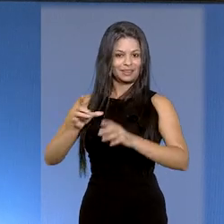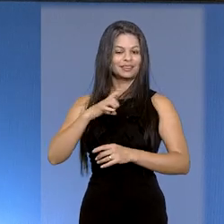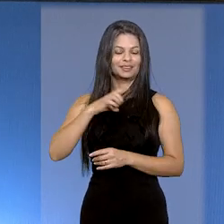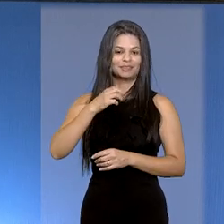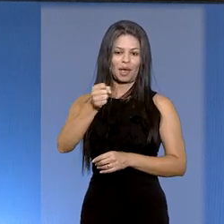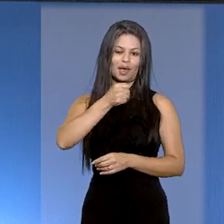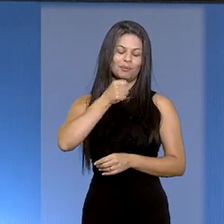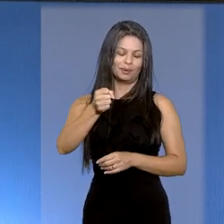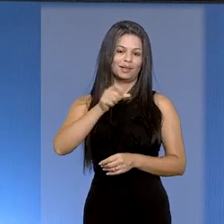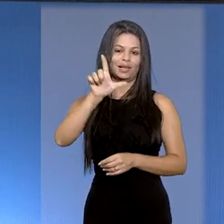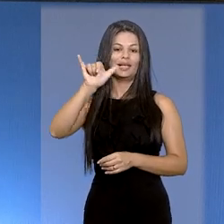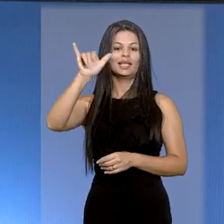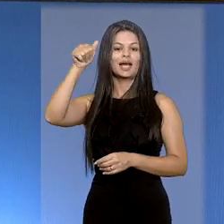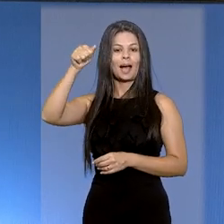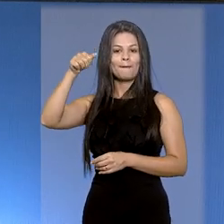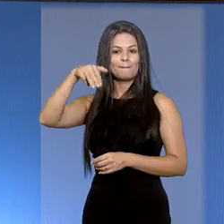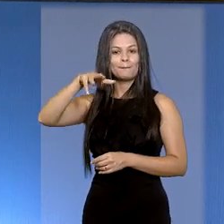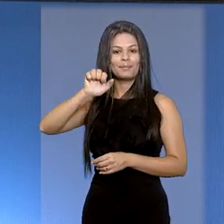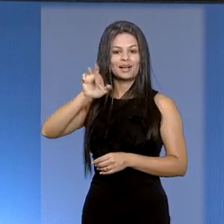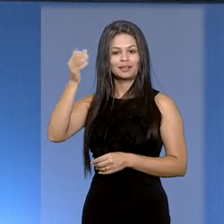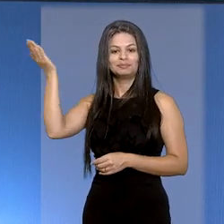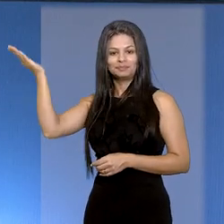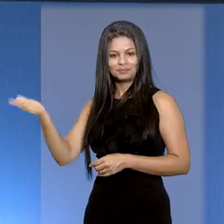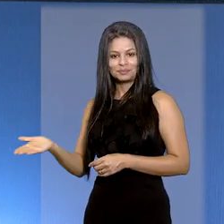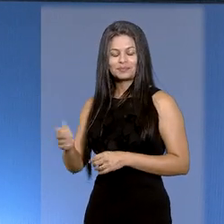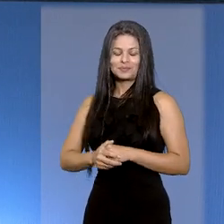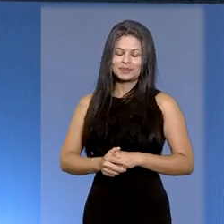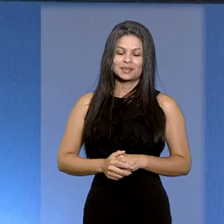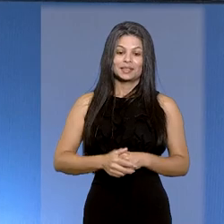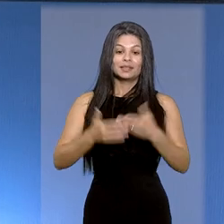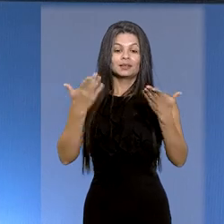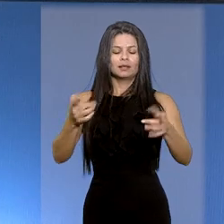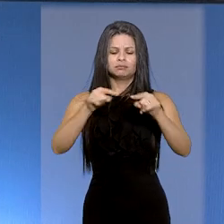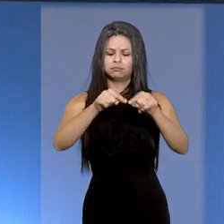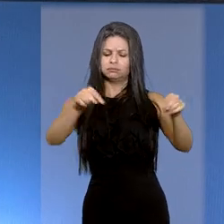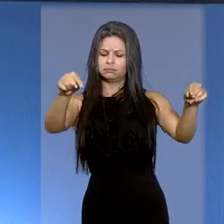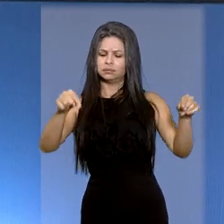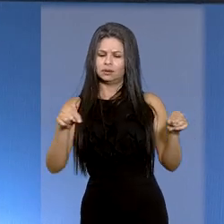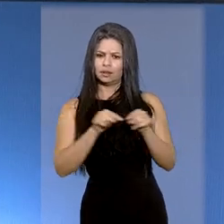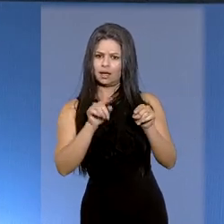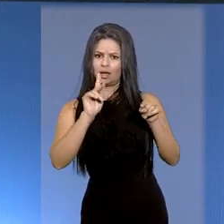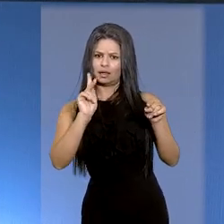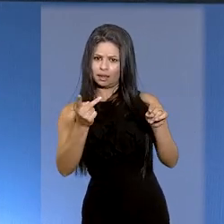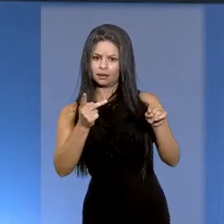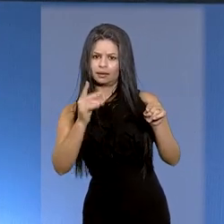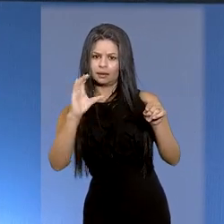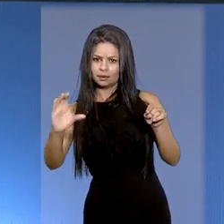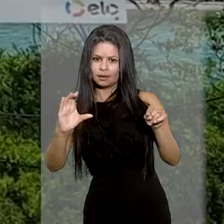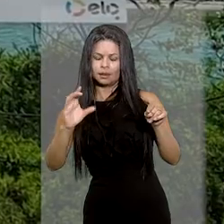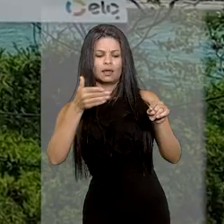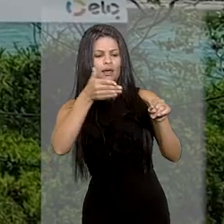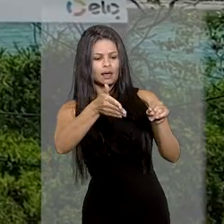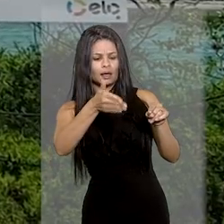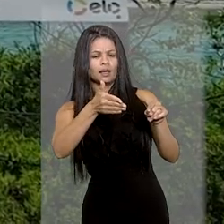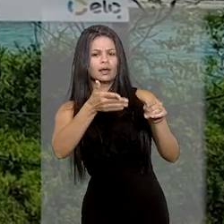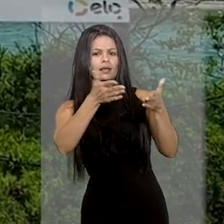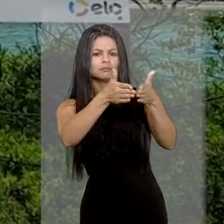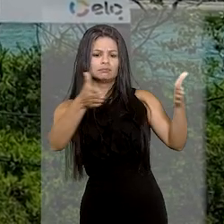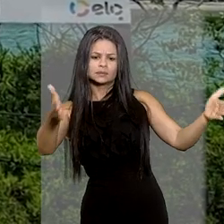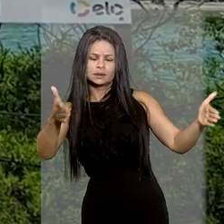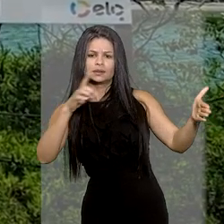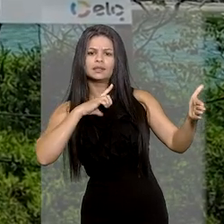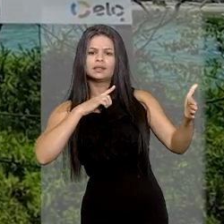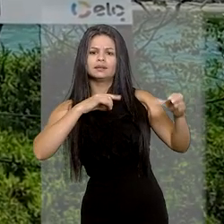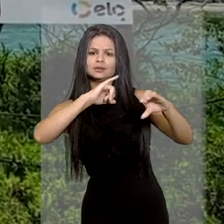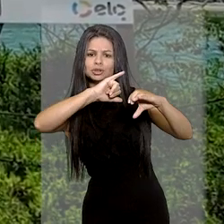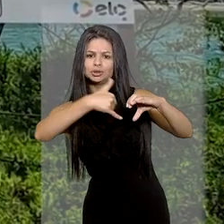é a repórter Liara Mendes o caso envolve o terreno de uma pousada com a transformação da área de preservação